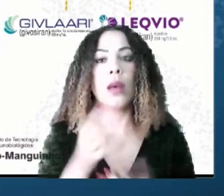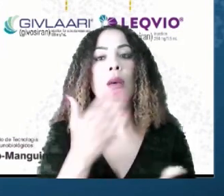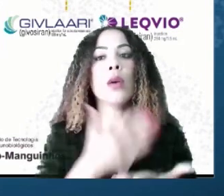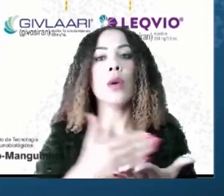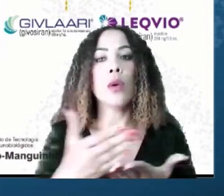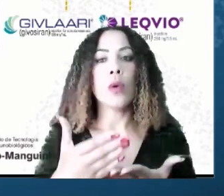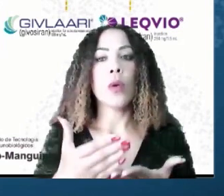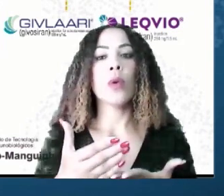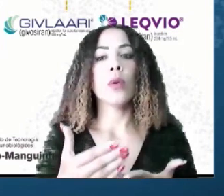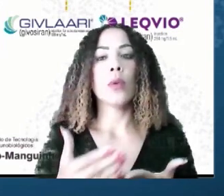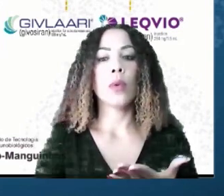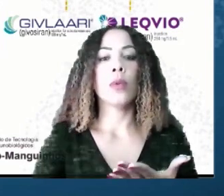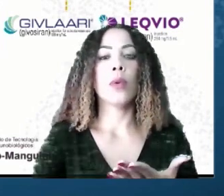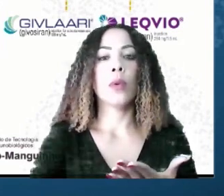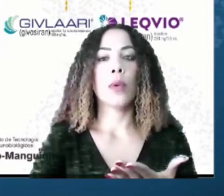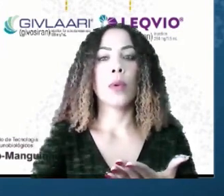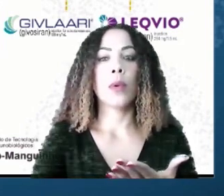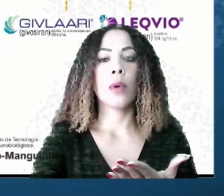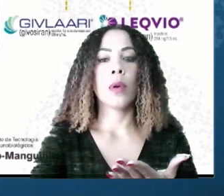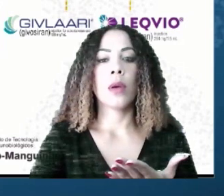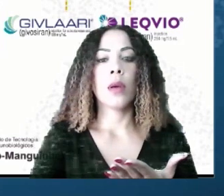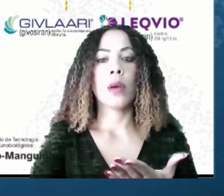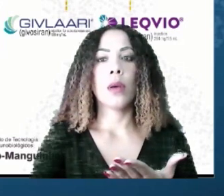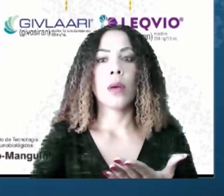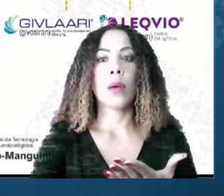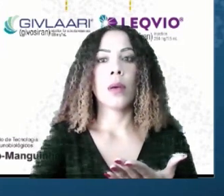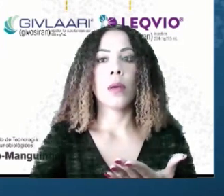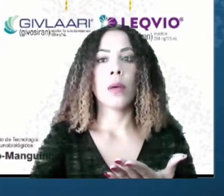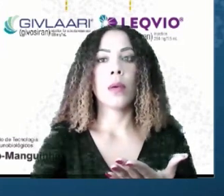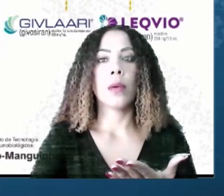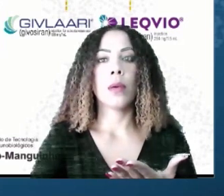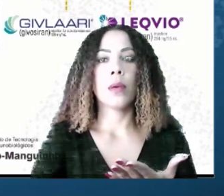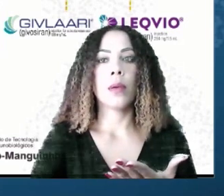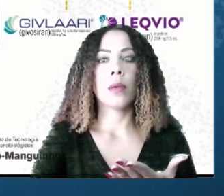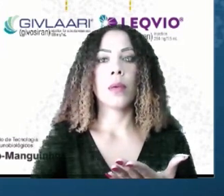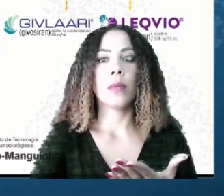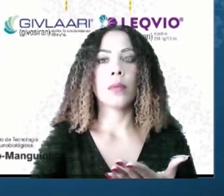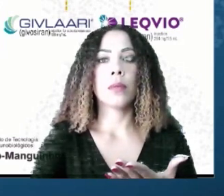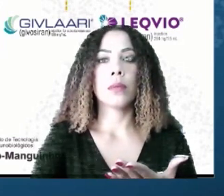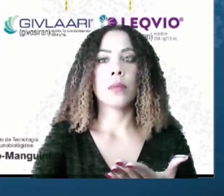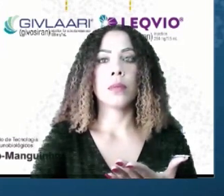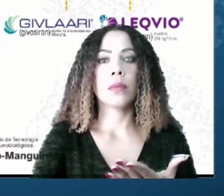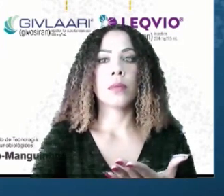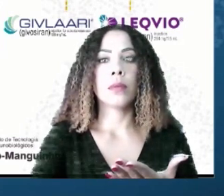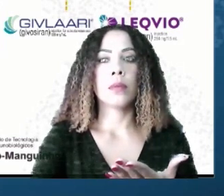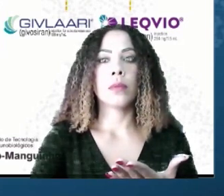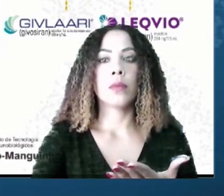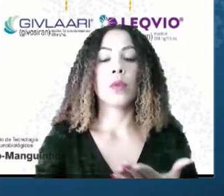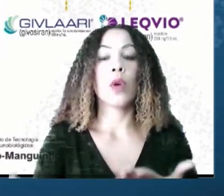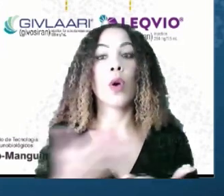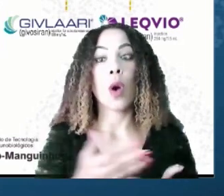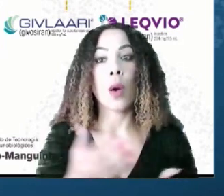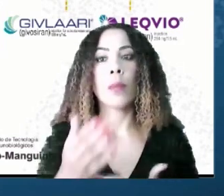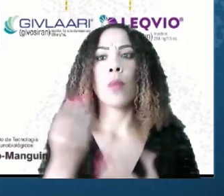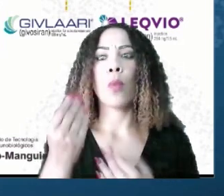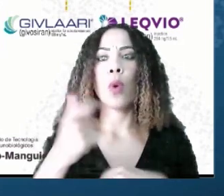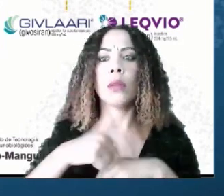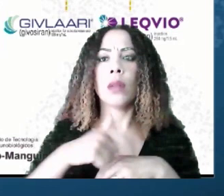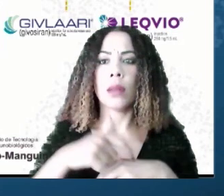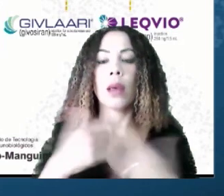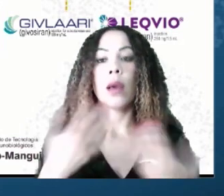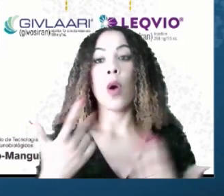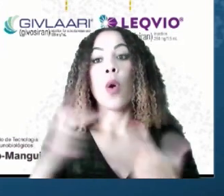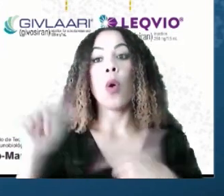começaram, e levou muito tempo depois disso, e para que outras empresas começassem